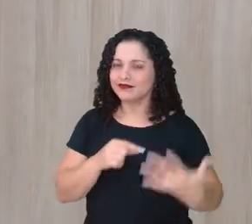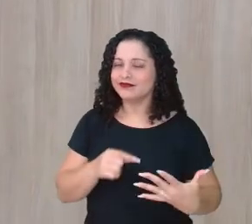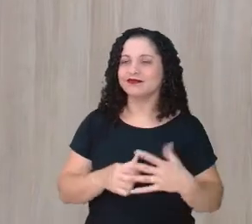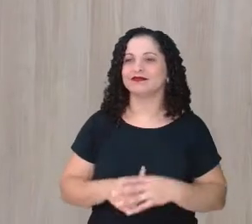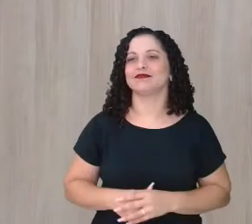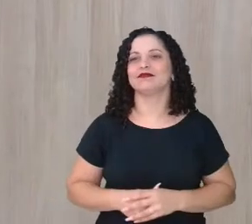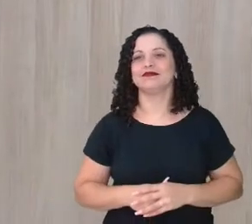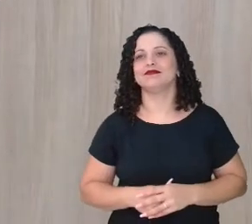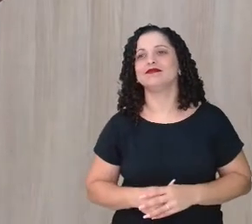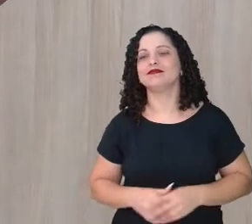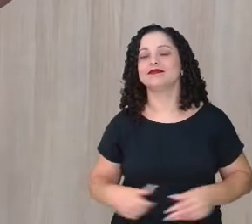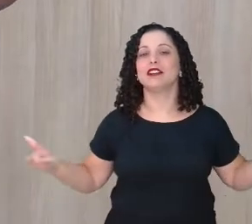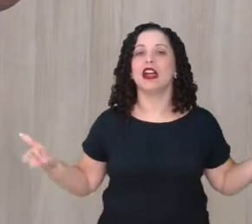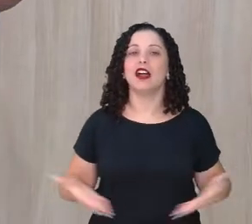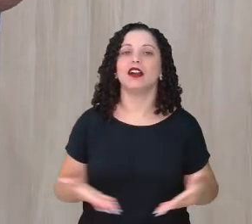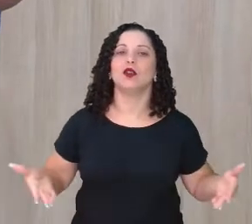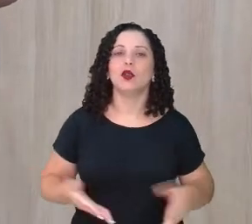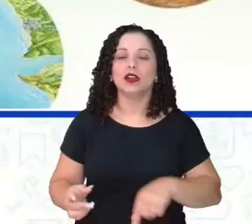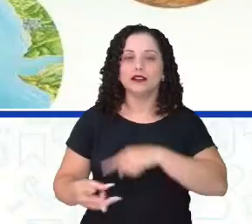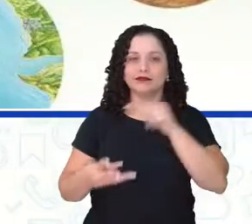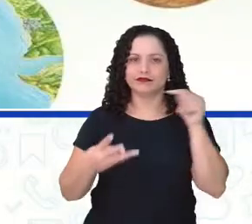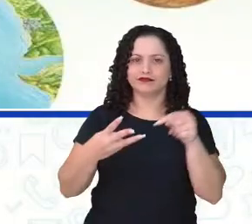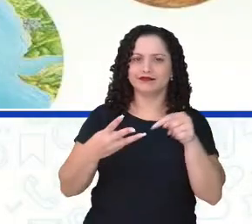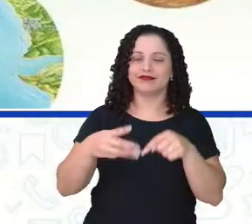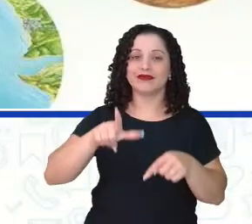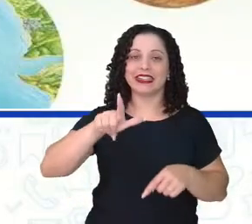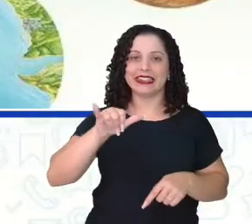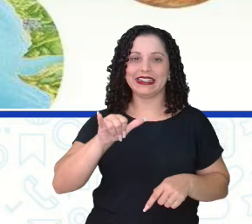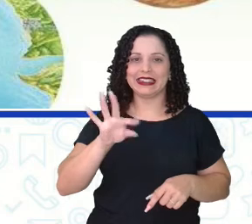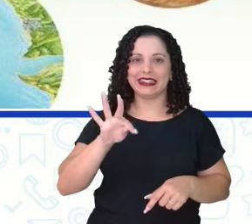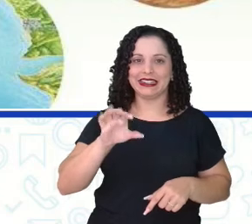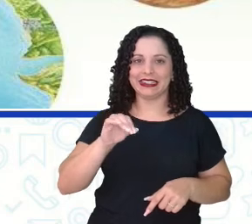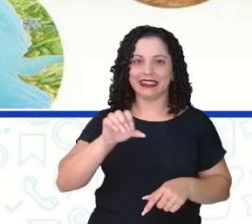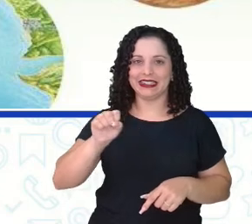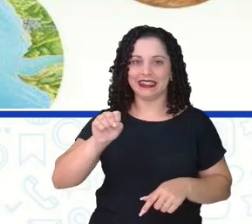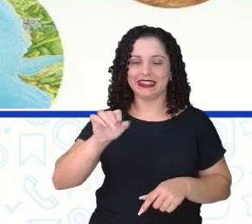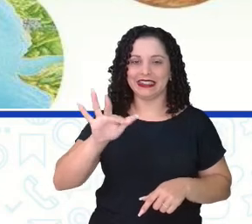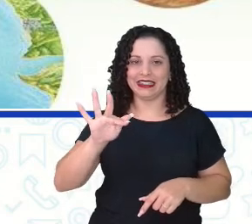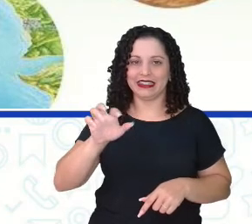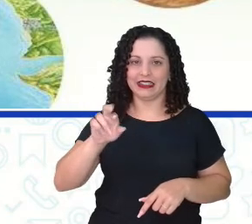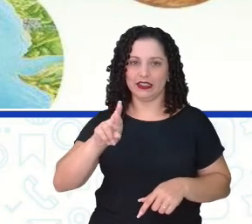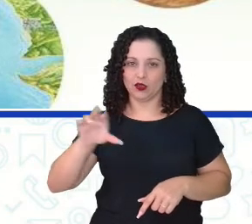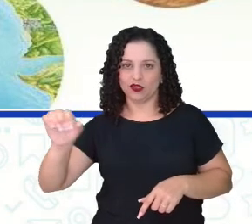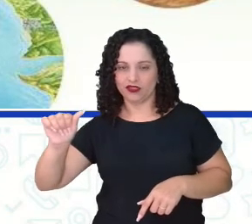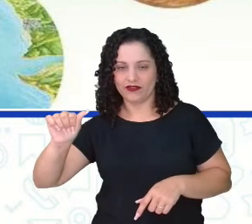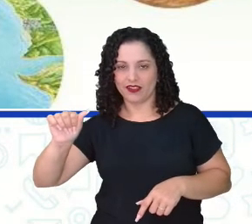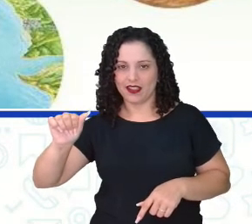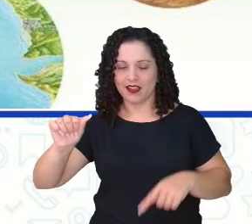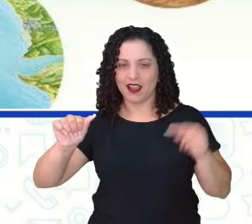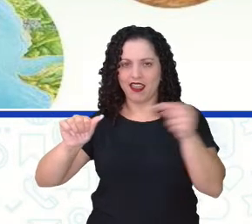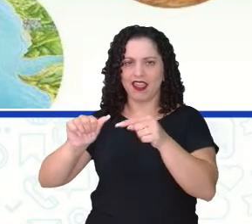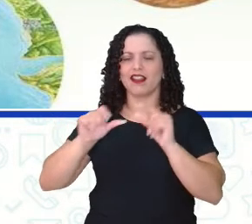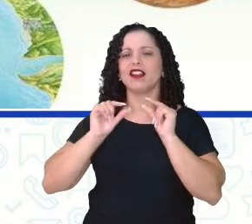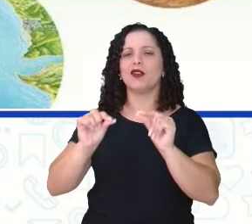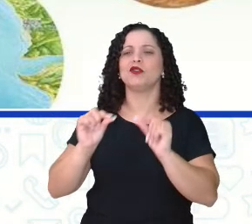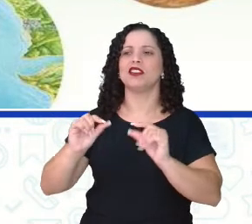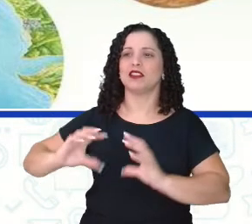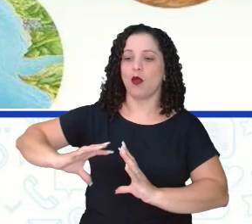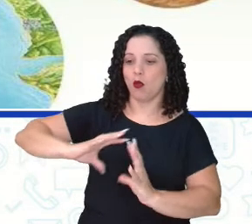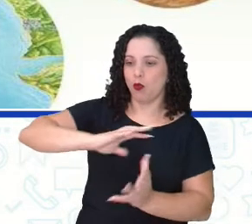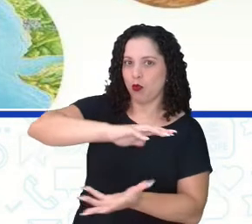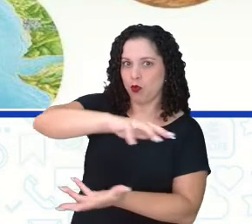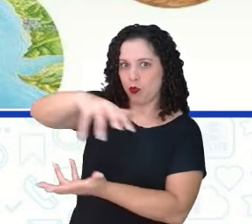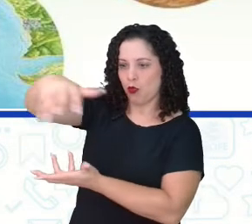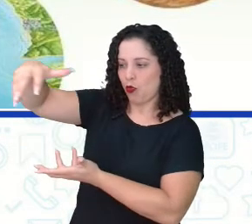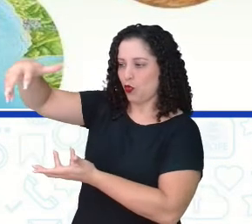vai falar de litosfera, né? E a questão aí da litosfera é a camada superficial do planeta